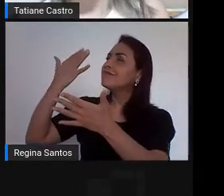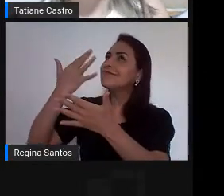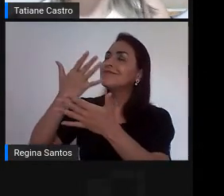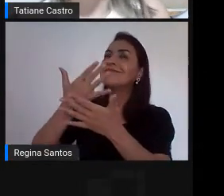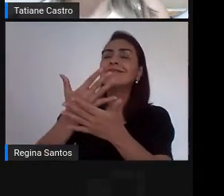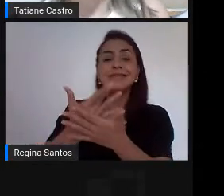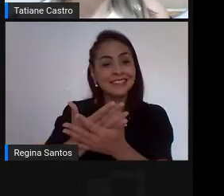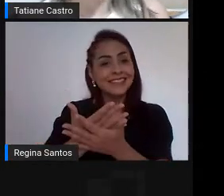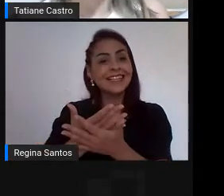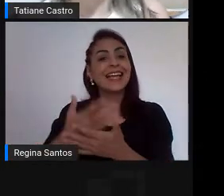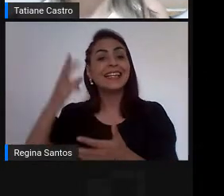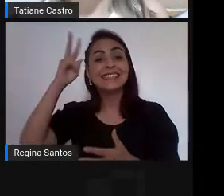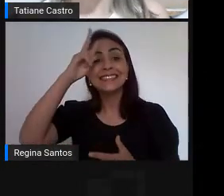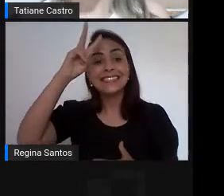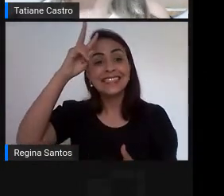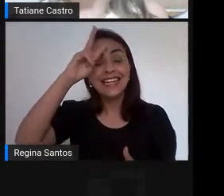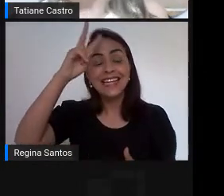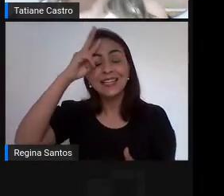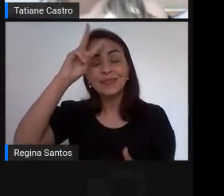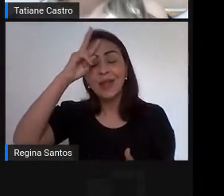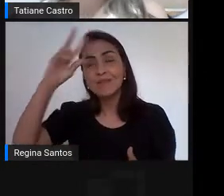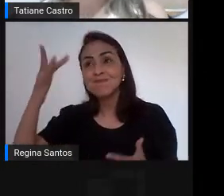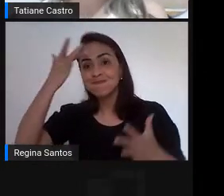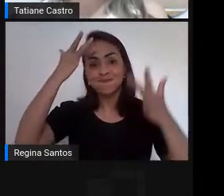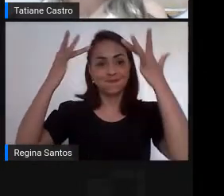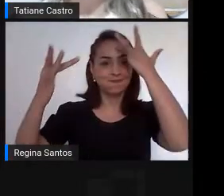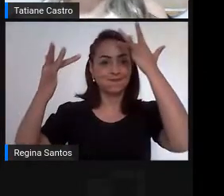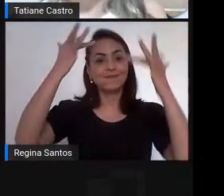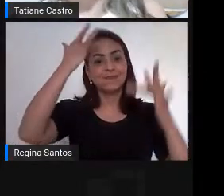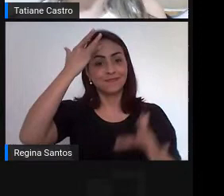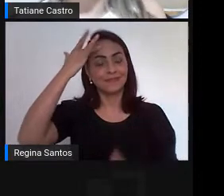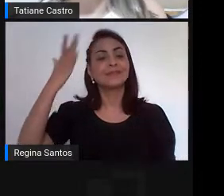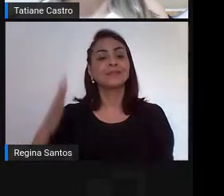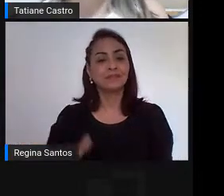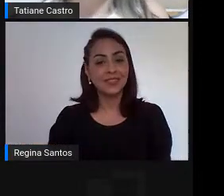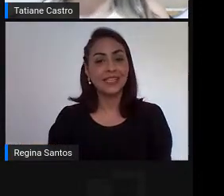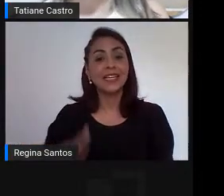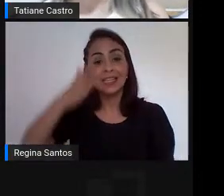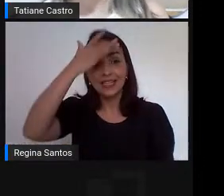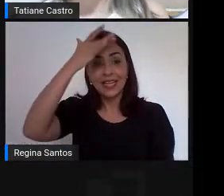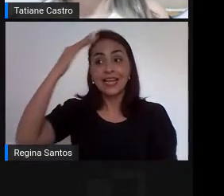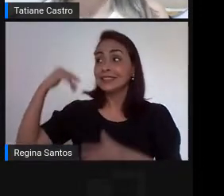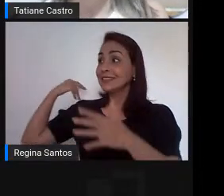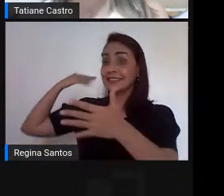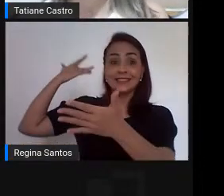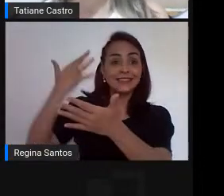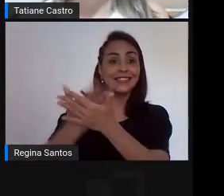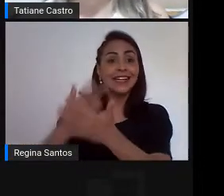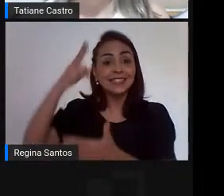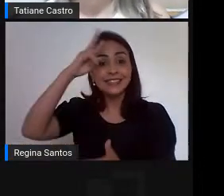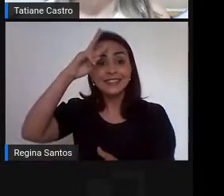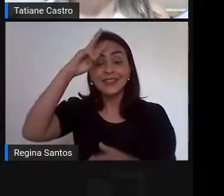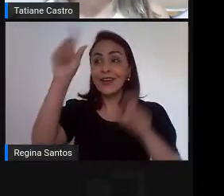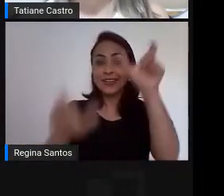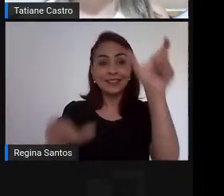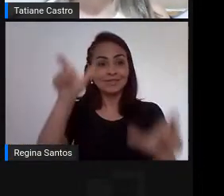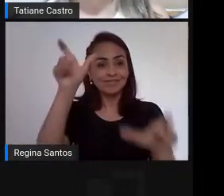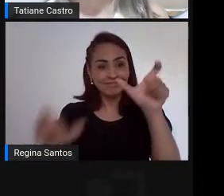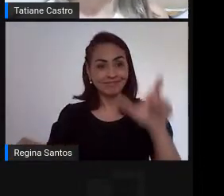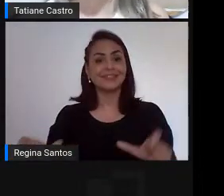olhar daqueles que lembram, e são essas vozes, essas trajetórias que eu trago aqui um pouquinho nesse